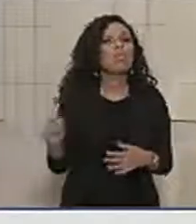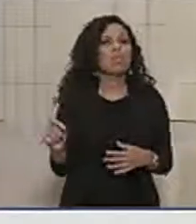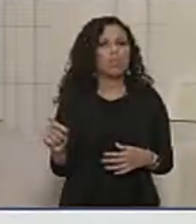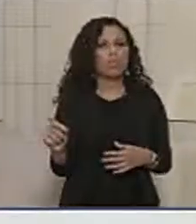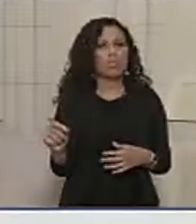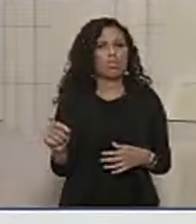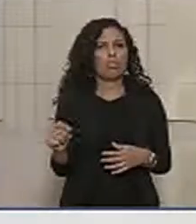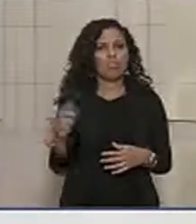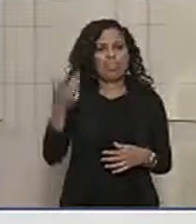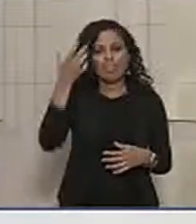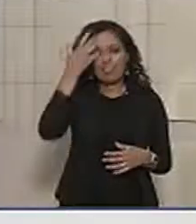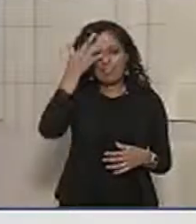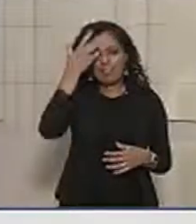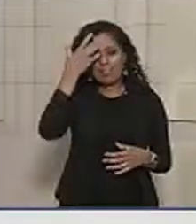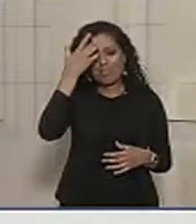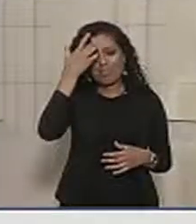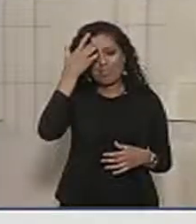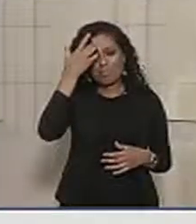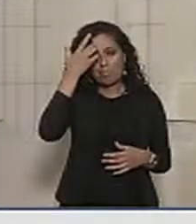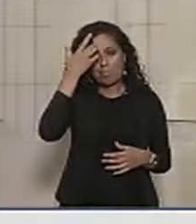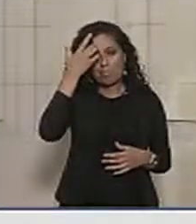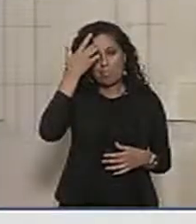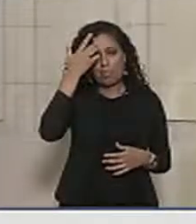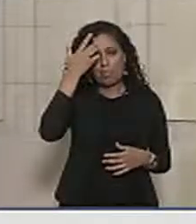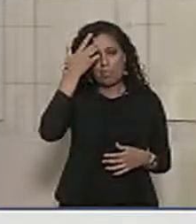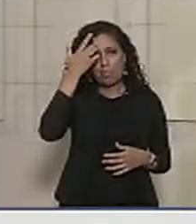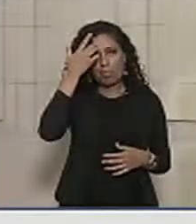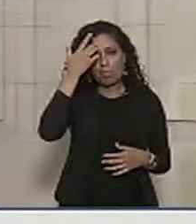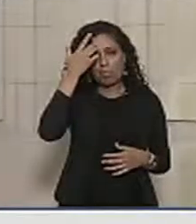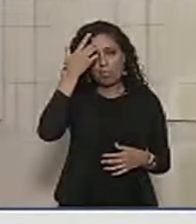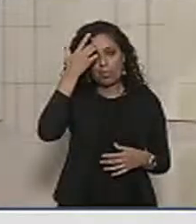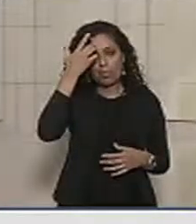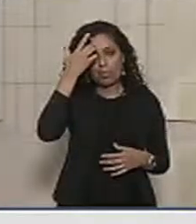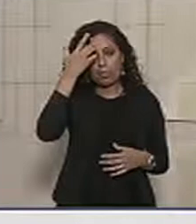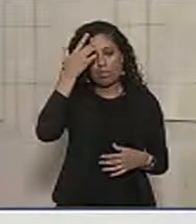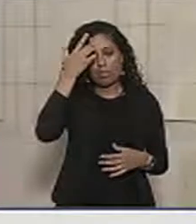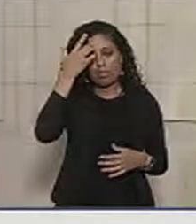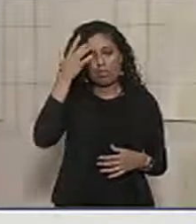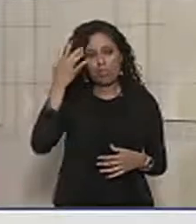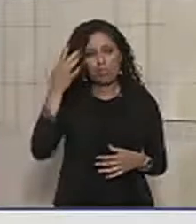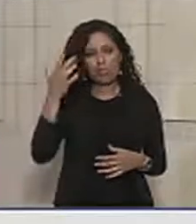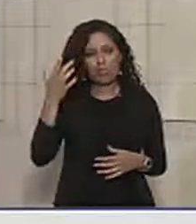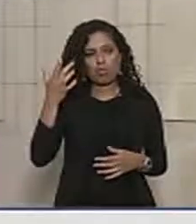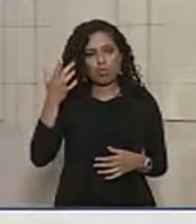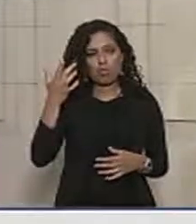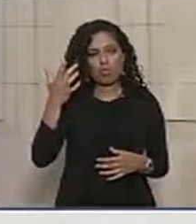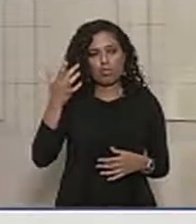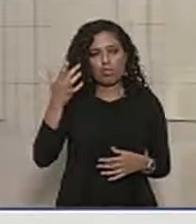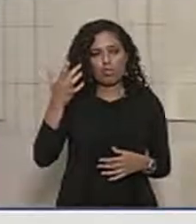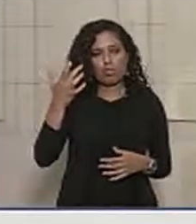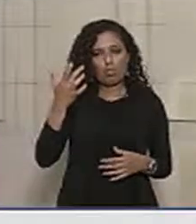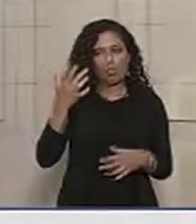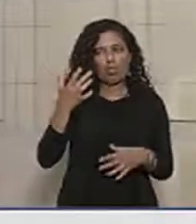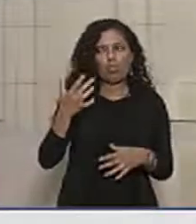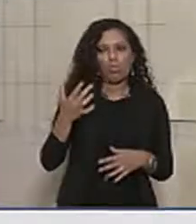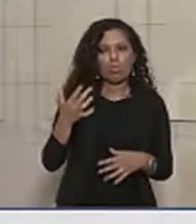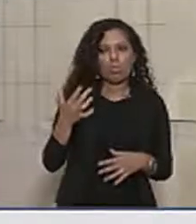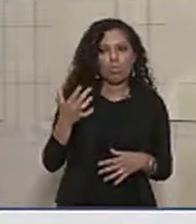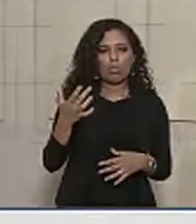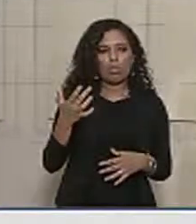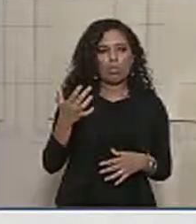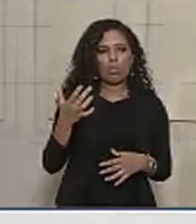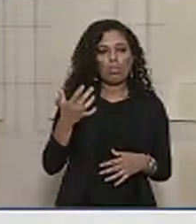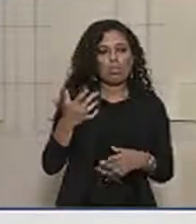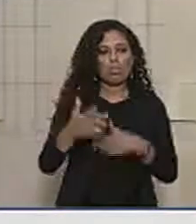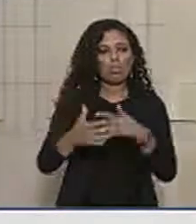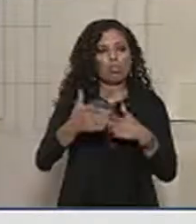e, segundo o DM5, é um tipo de diagnóstico que eles deram que